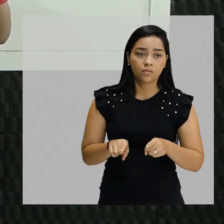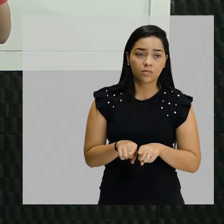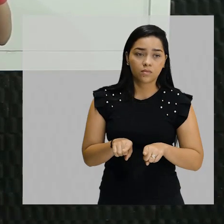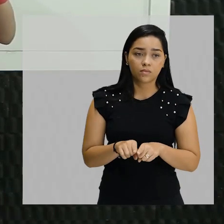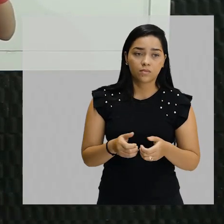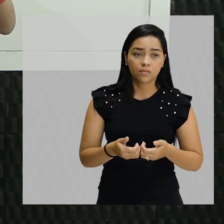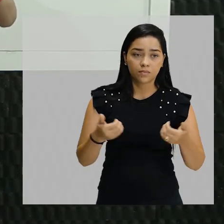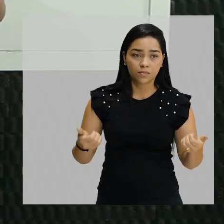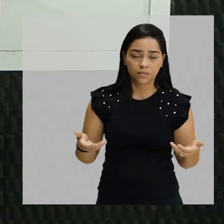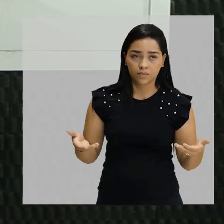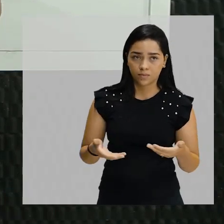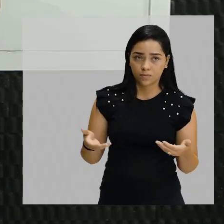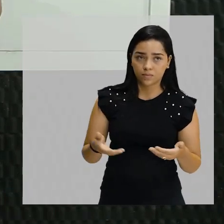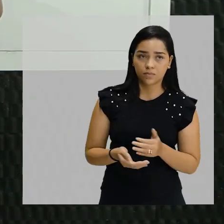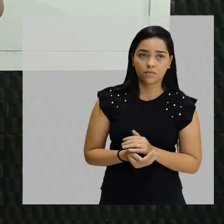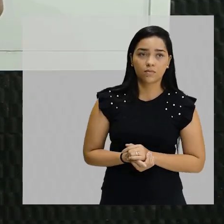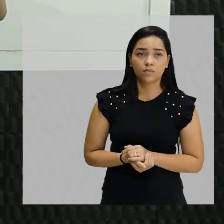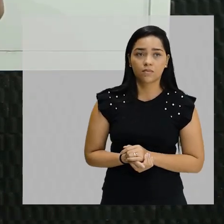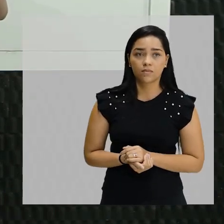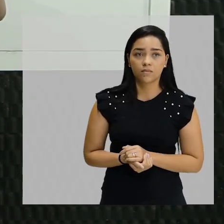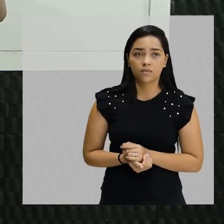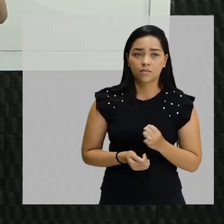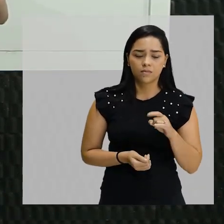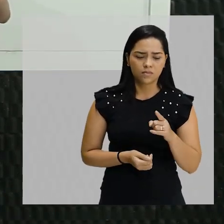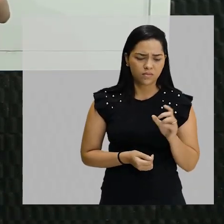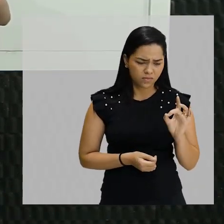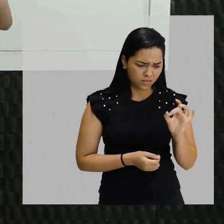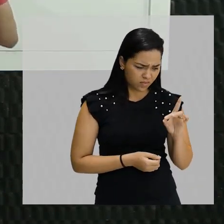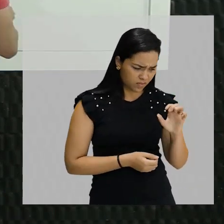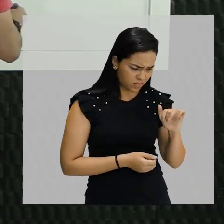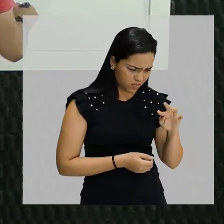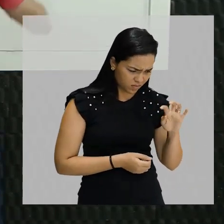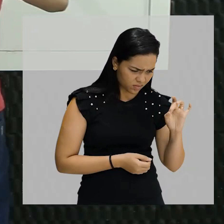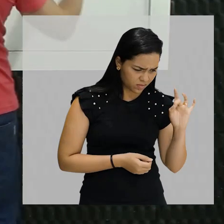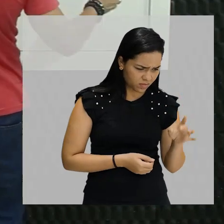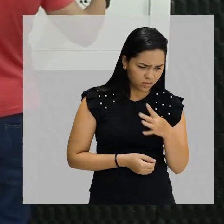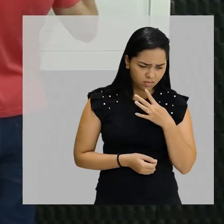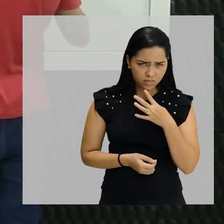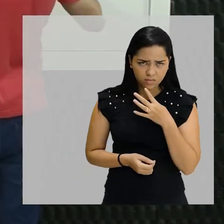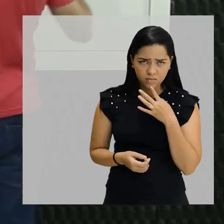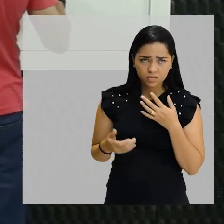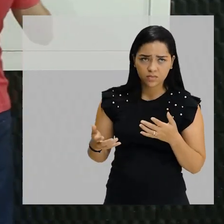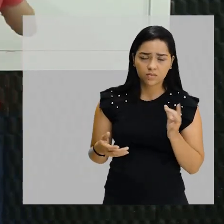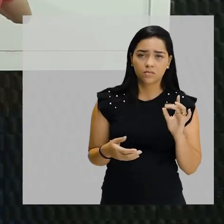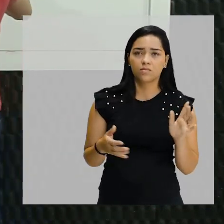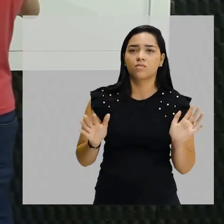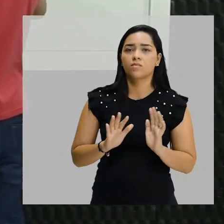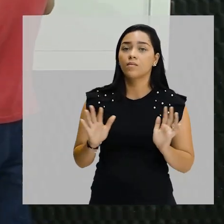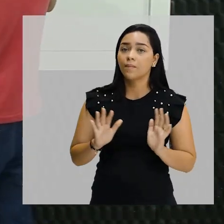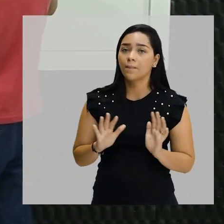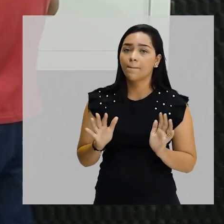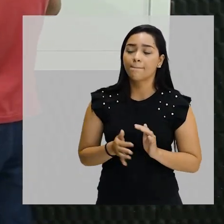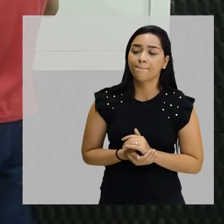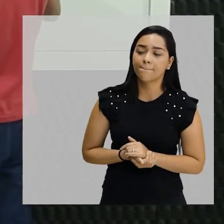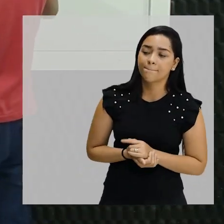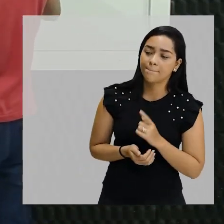Vamos separar a galera aqui senão você vai ficar só tem de graça Eu só conheço ele todo o livro fala dele é só ele não